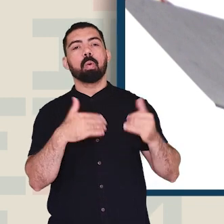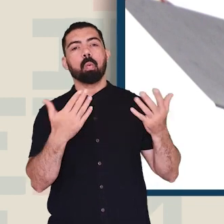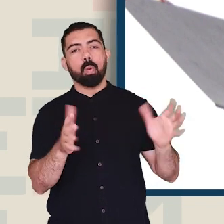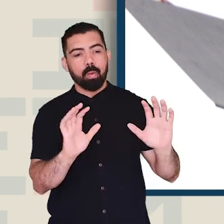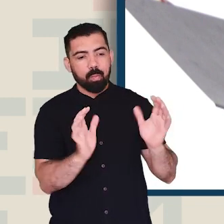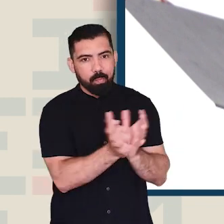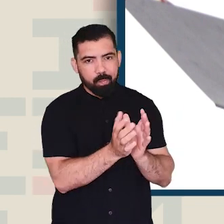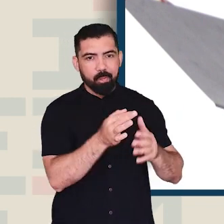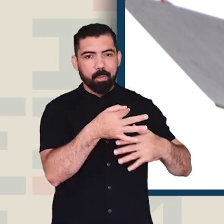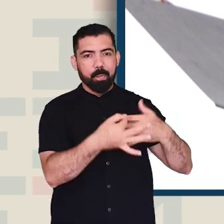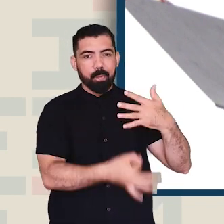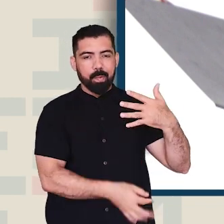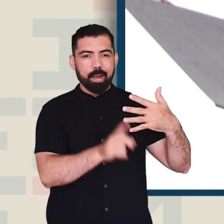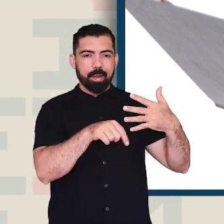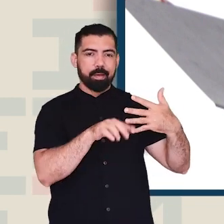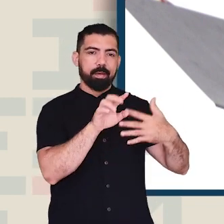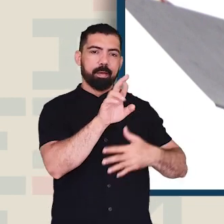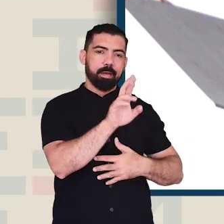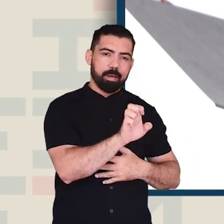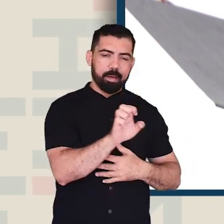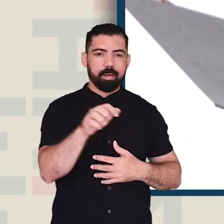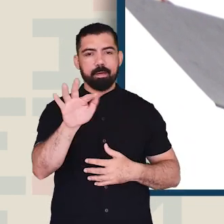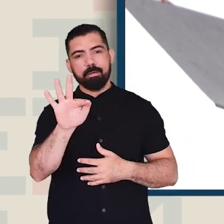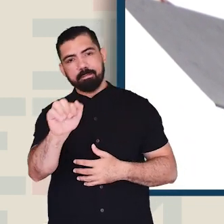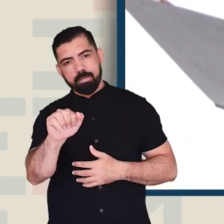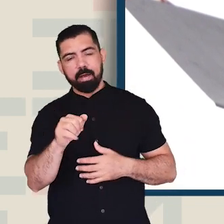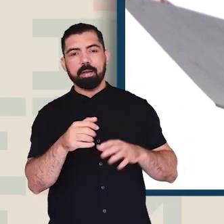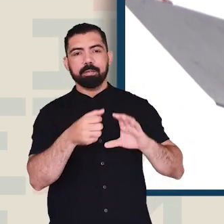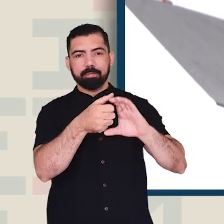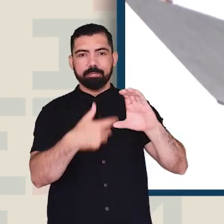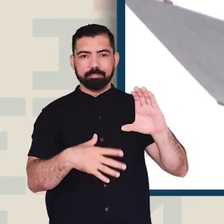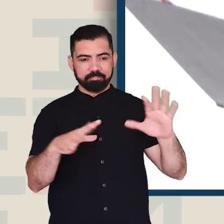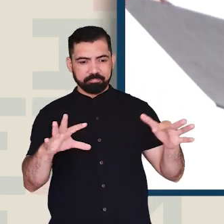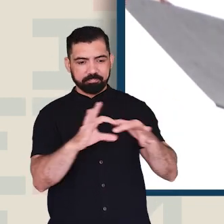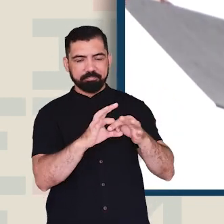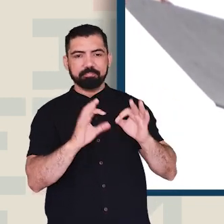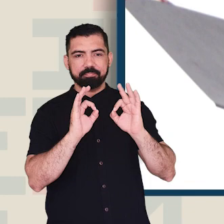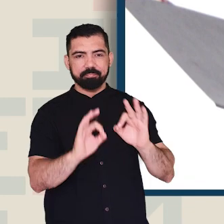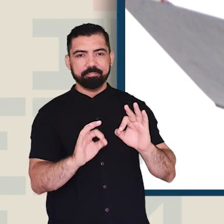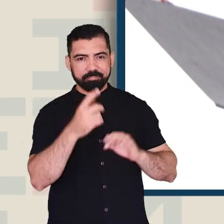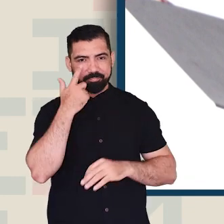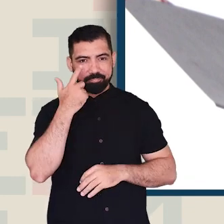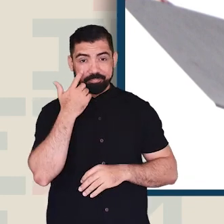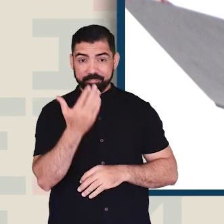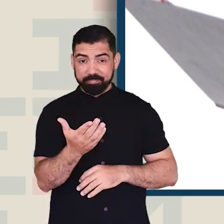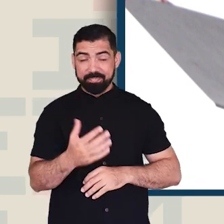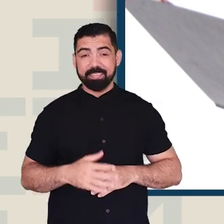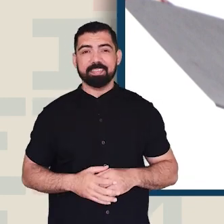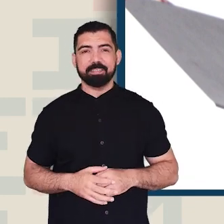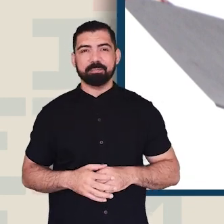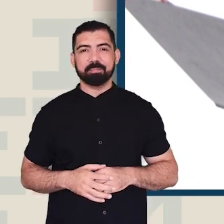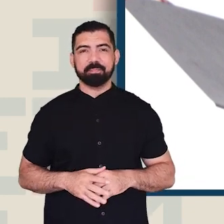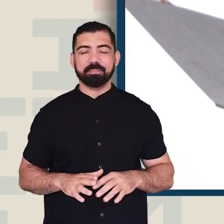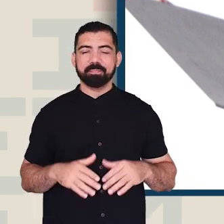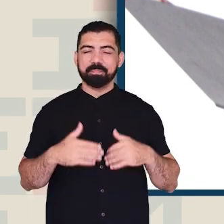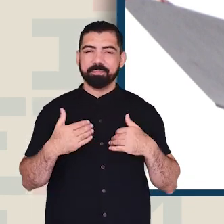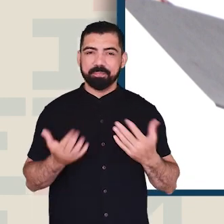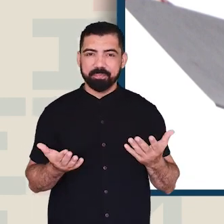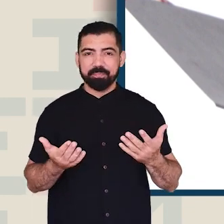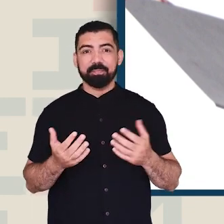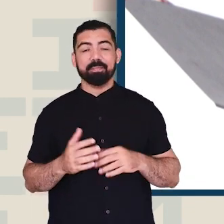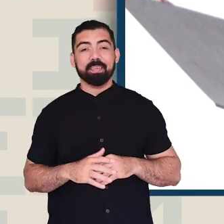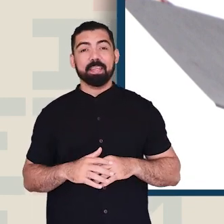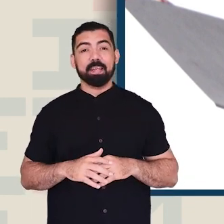o que era o acorde e caracteriza muito bem, né? Certo? Então, a gente